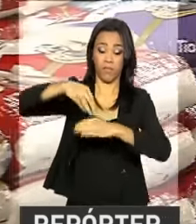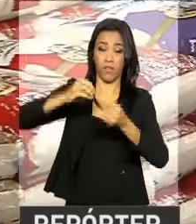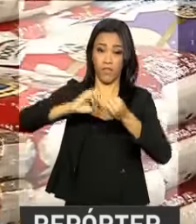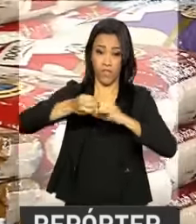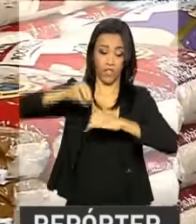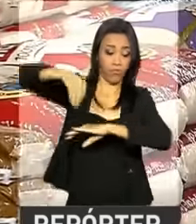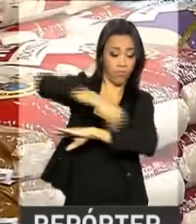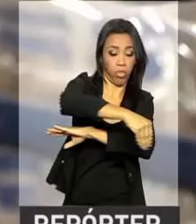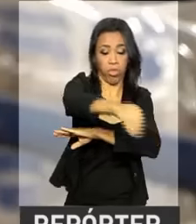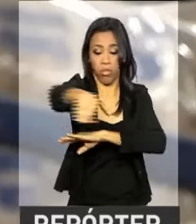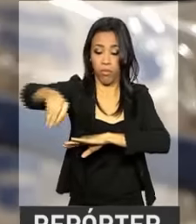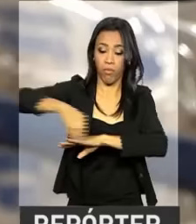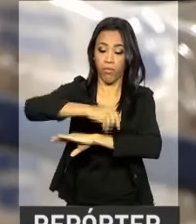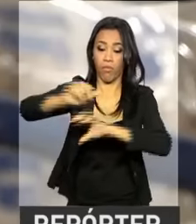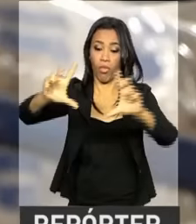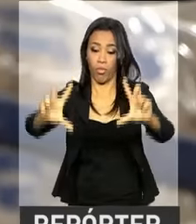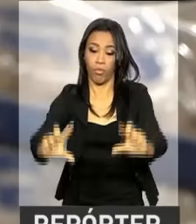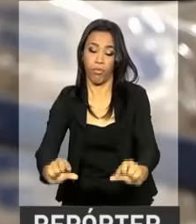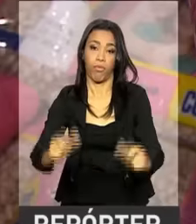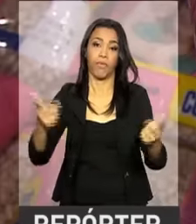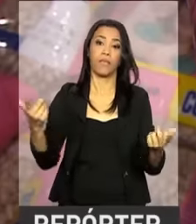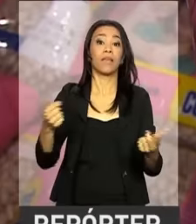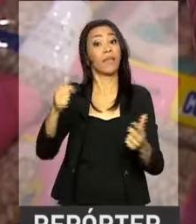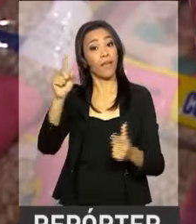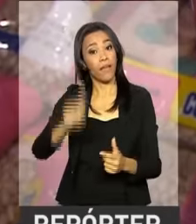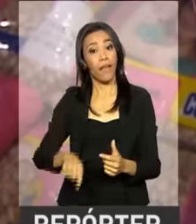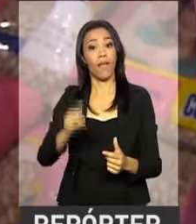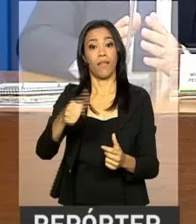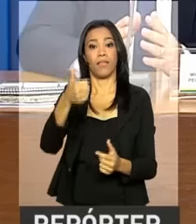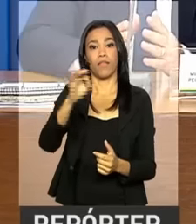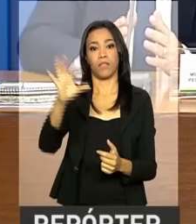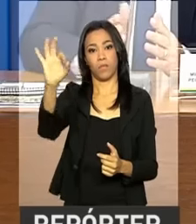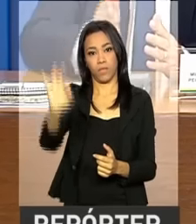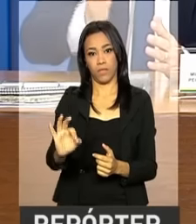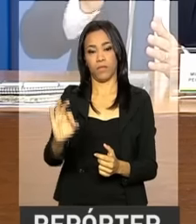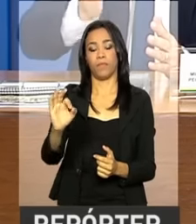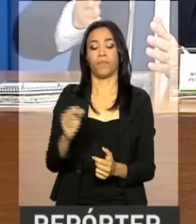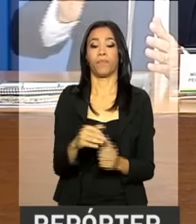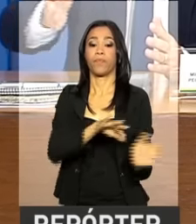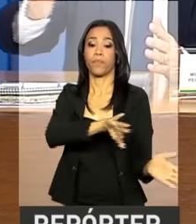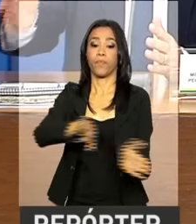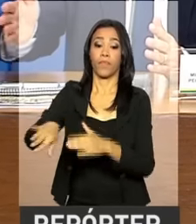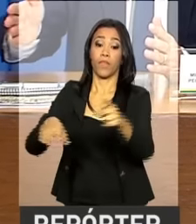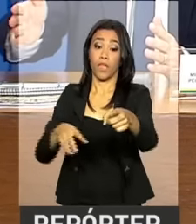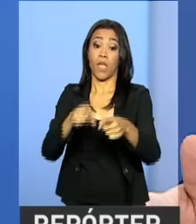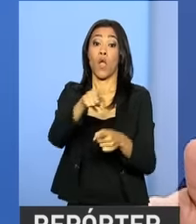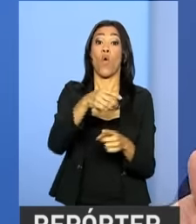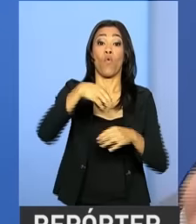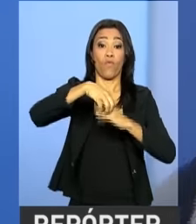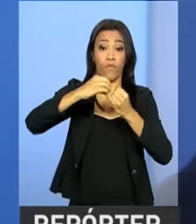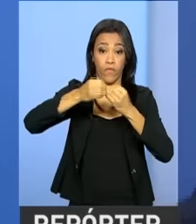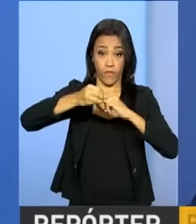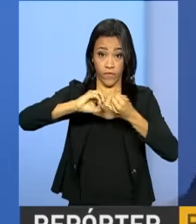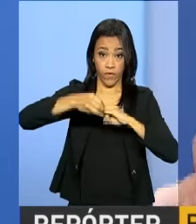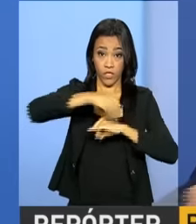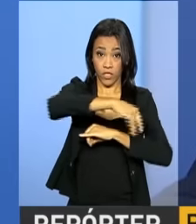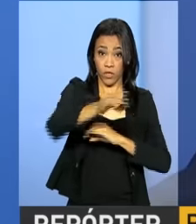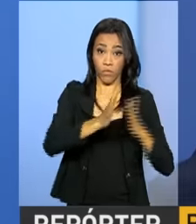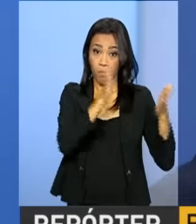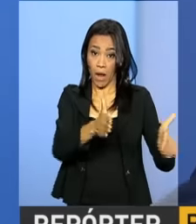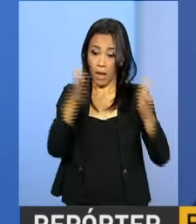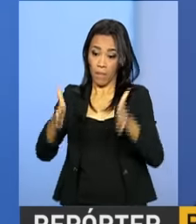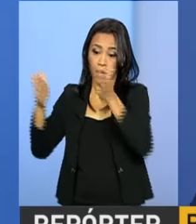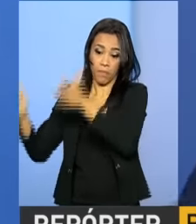da safra atual é que seja 10% menor que as anteriores. O feijão é plantado em três safras no Brasil. A segunda